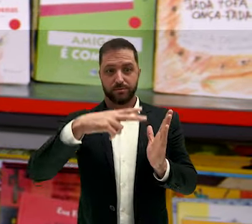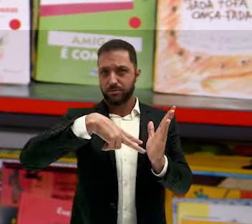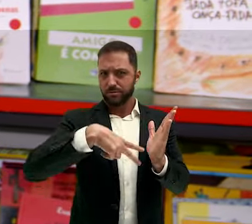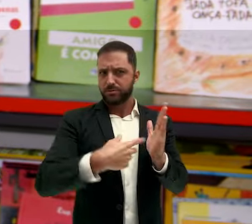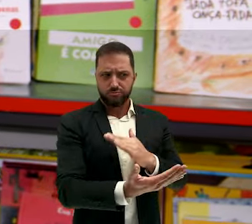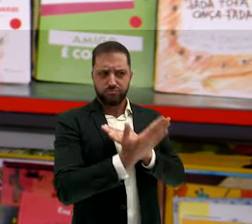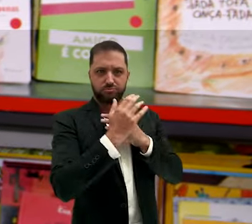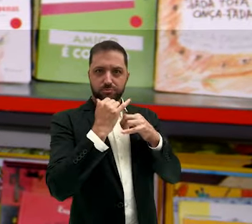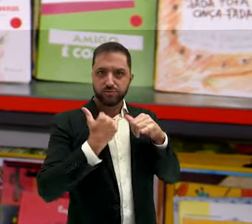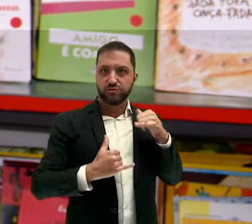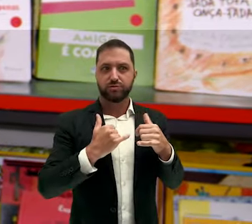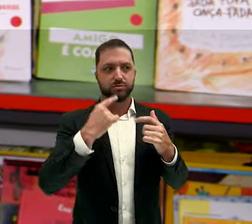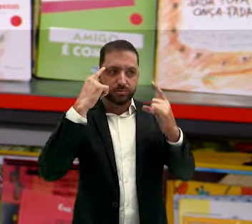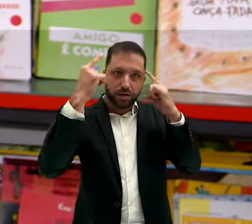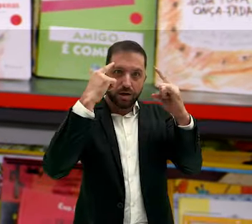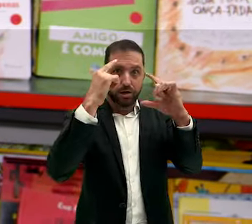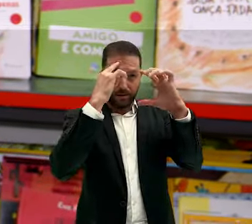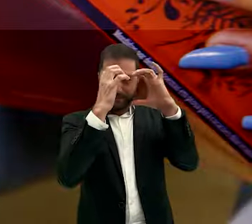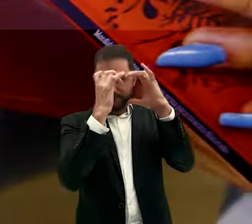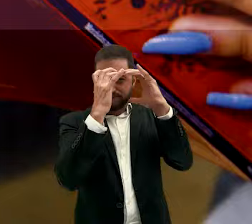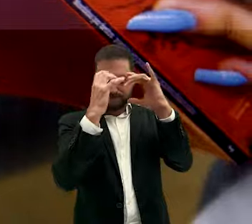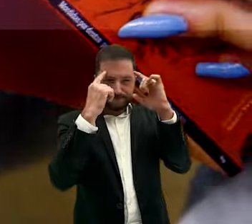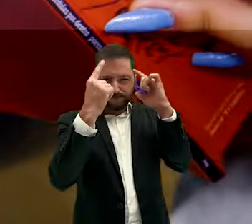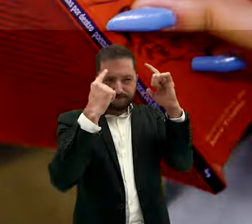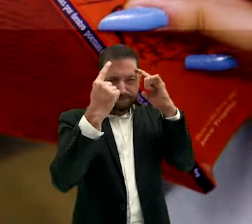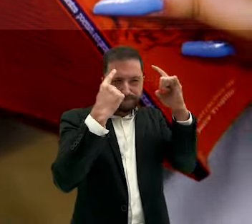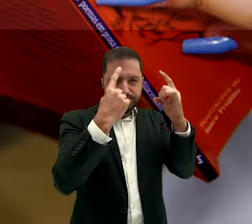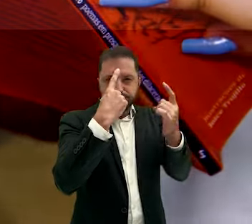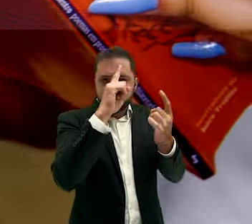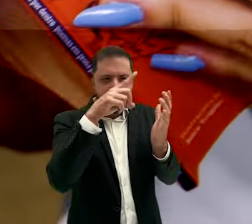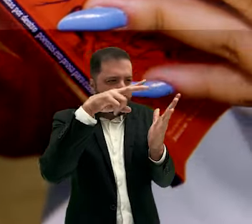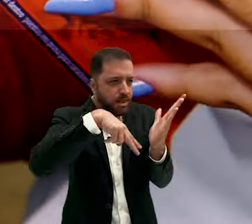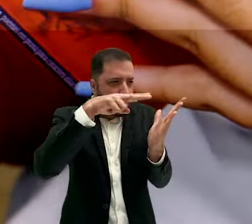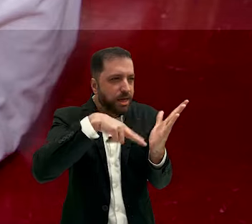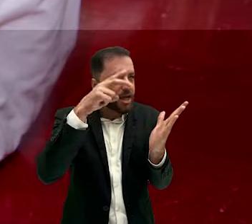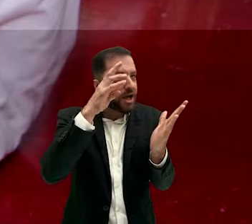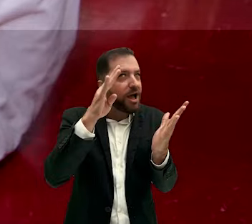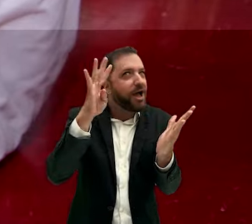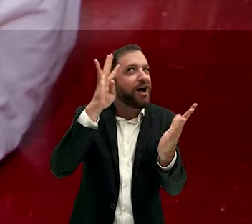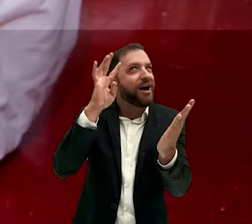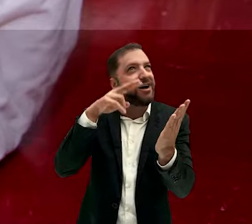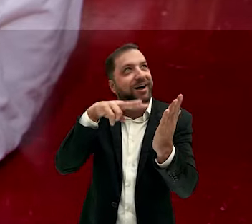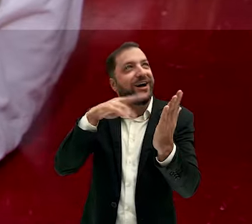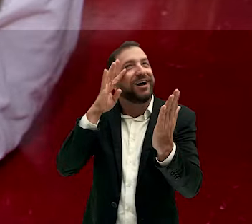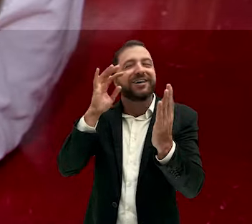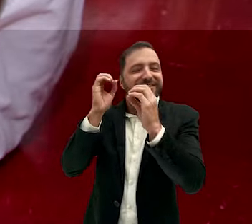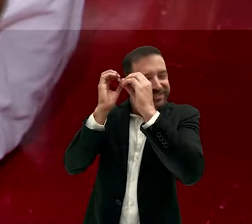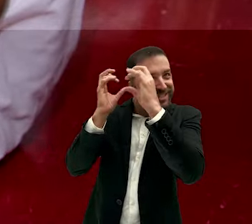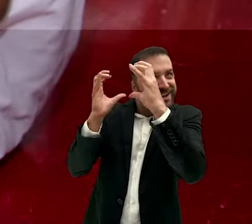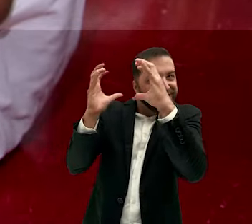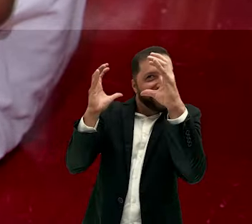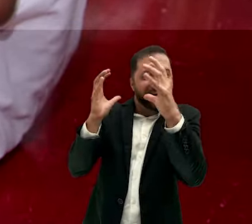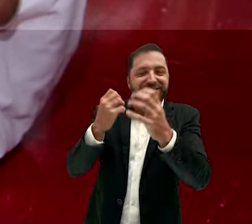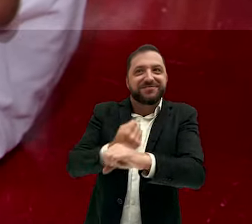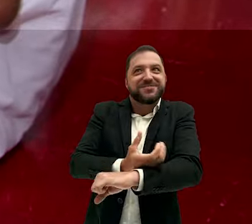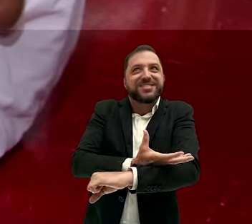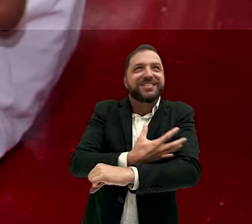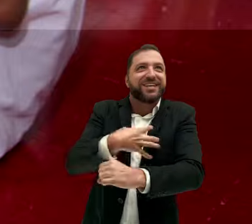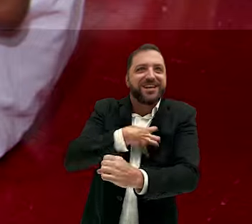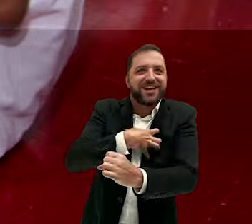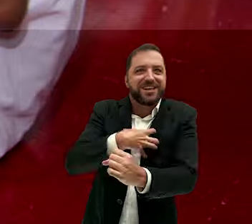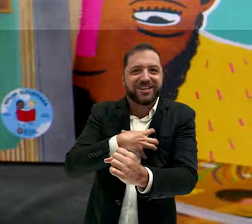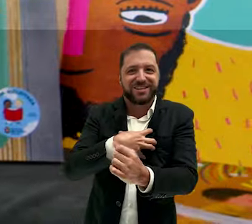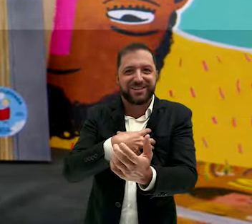um novo mundo a cada história. É despertar a criatividade e desenvolver a imaginação e as